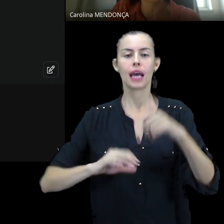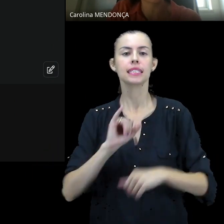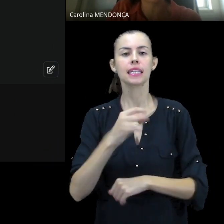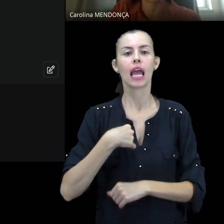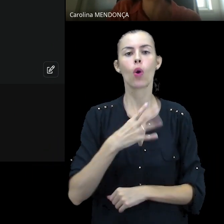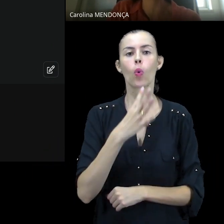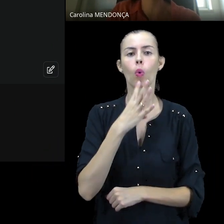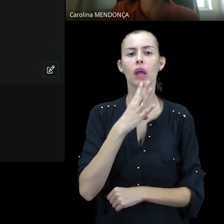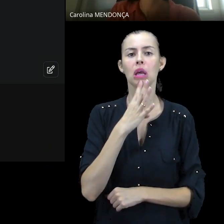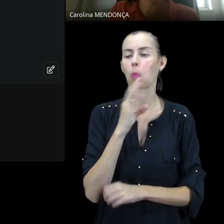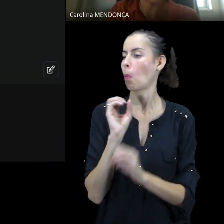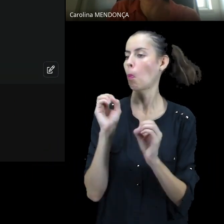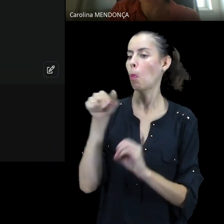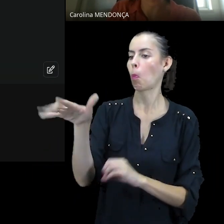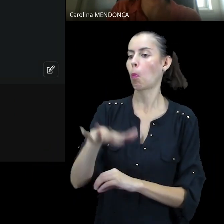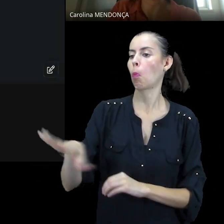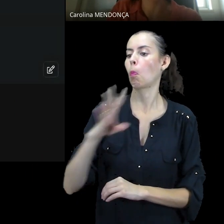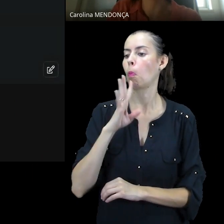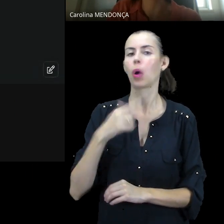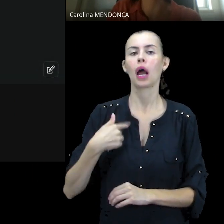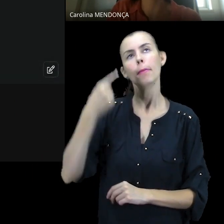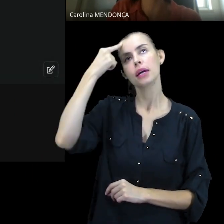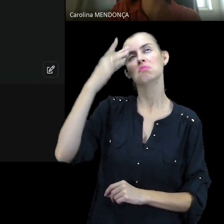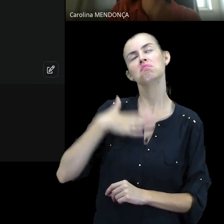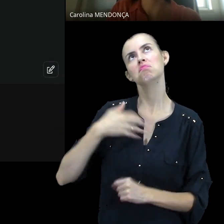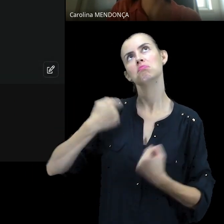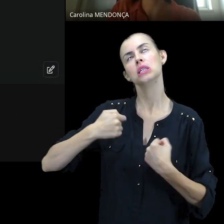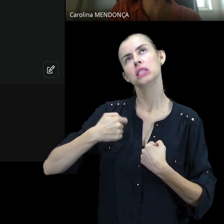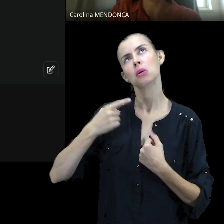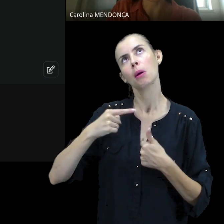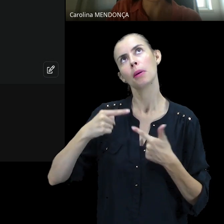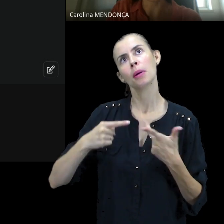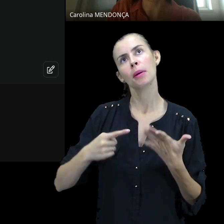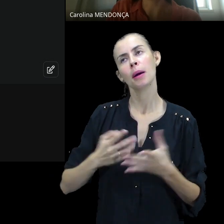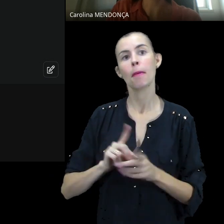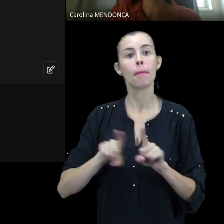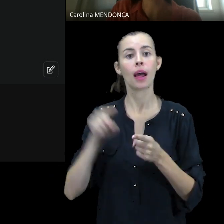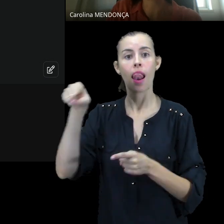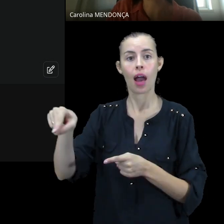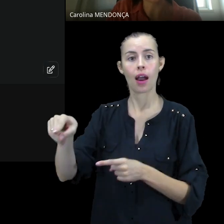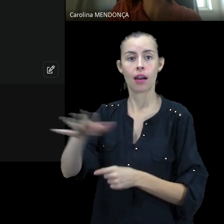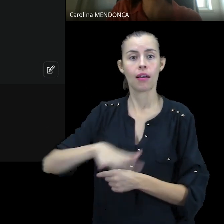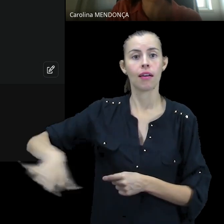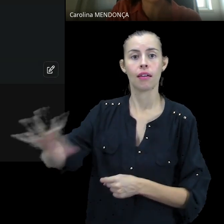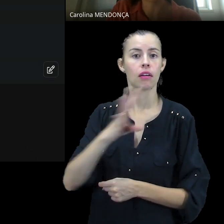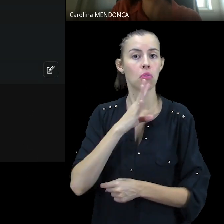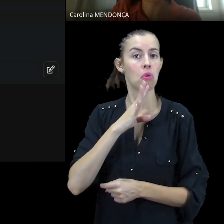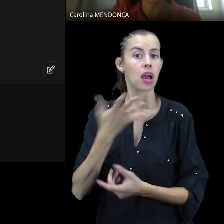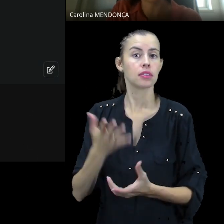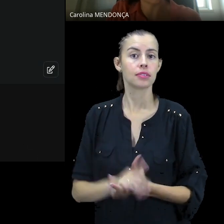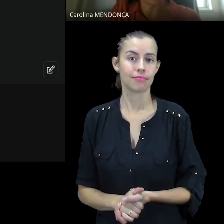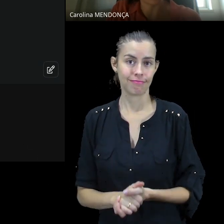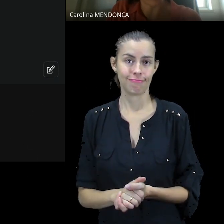existe extensão sem pesquisa, não existe extensão sem ensino, sem dúvida nenhuma. Então, esse princípio de articulação